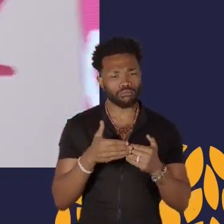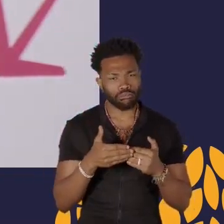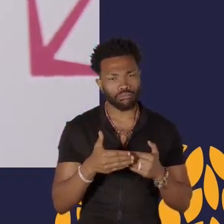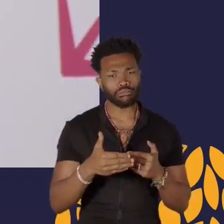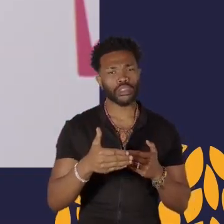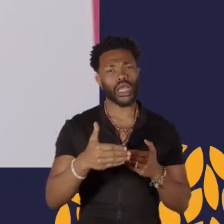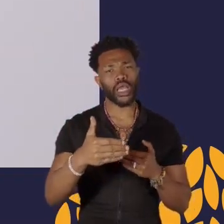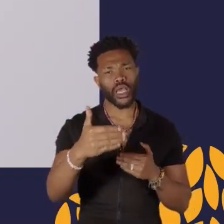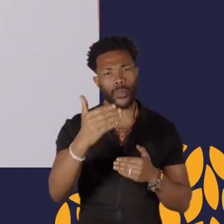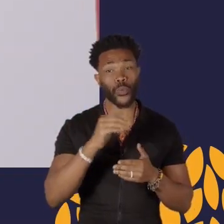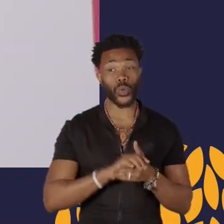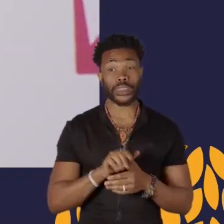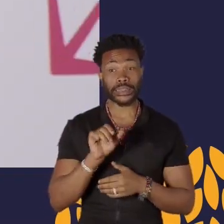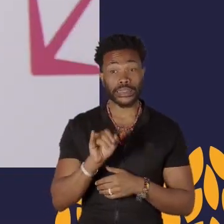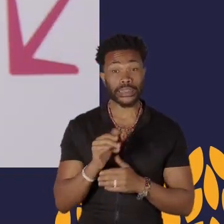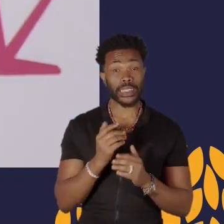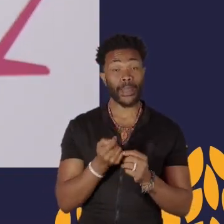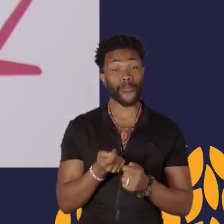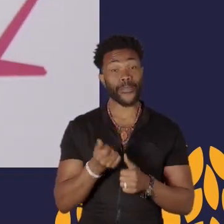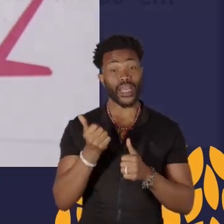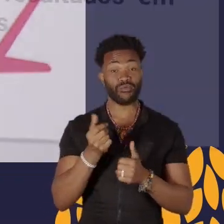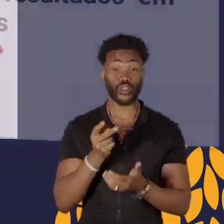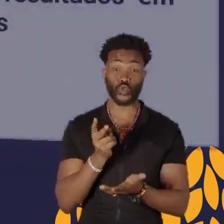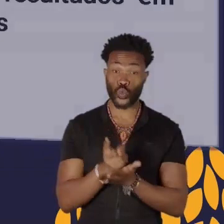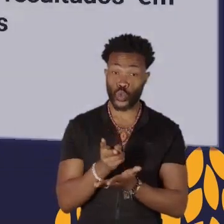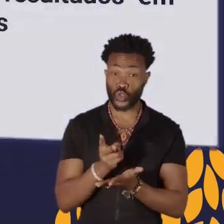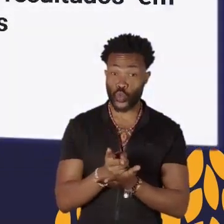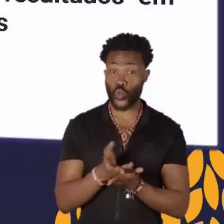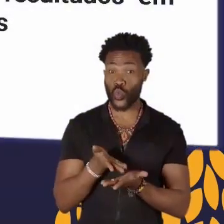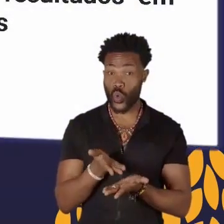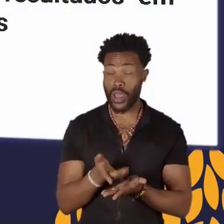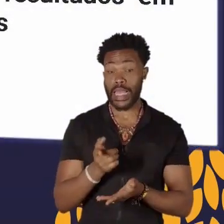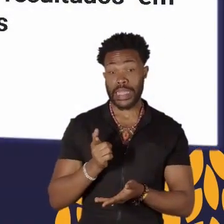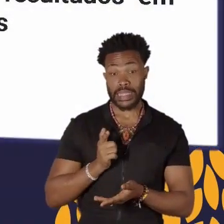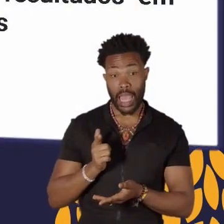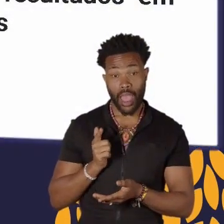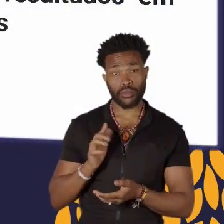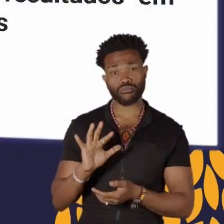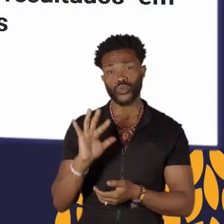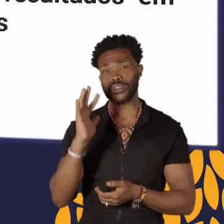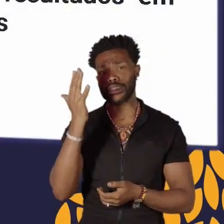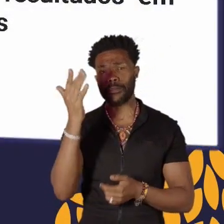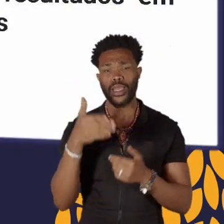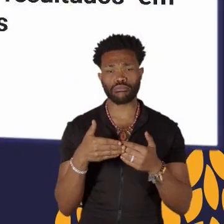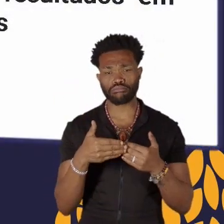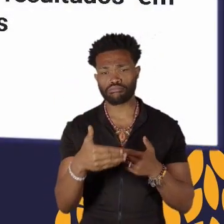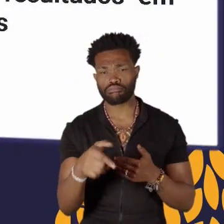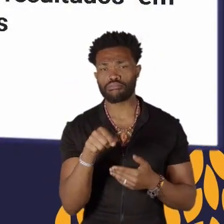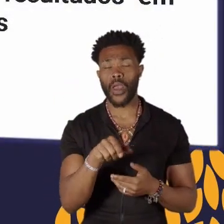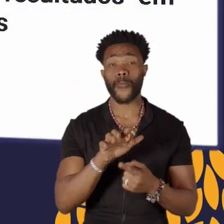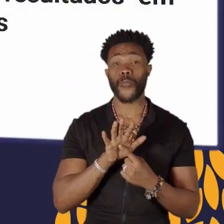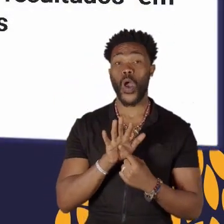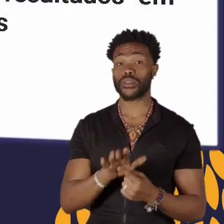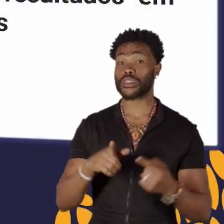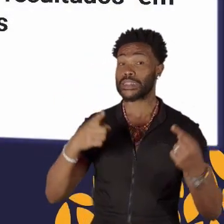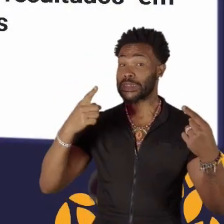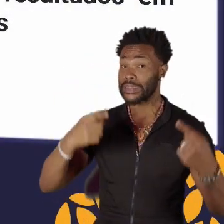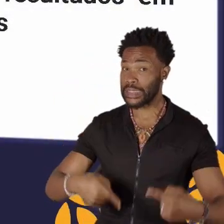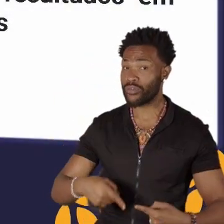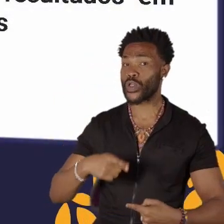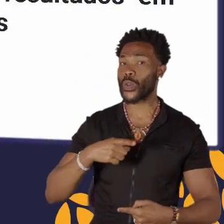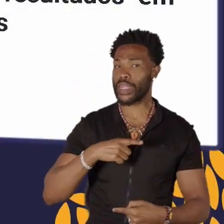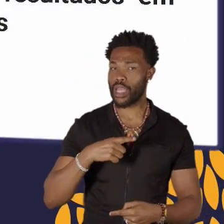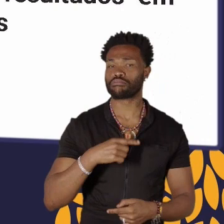do tempo se esses benefícios continuam, se eles se mantêm, se você tem evento adverso que aparece lá na frente. Então, esse é um desafio que está colocado